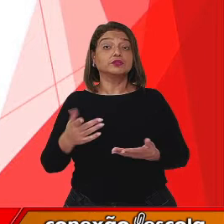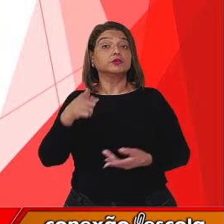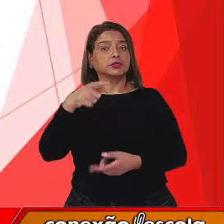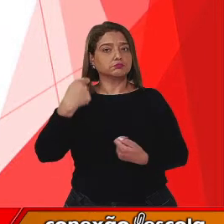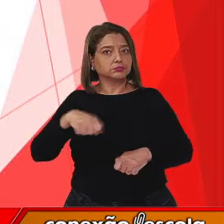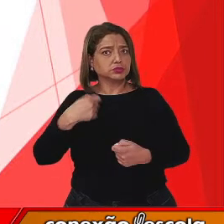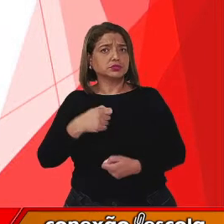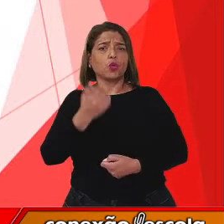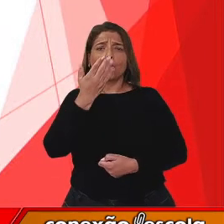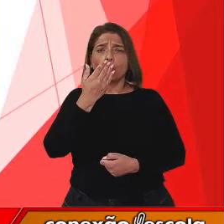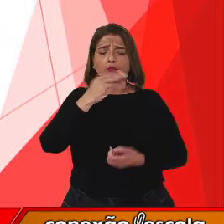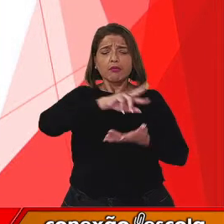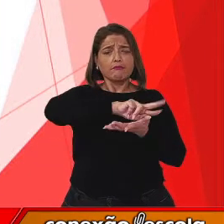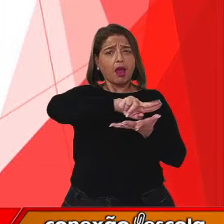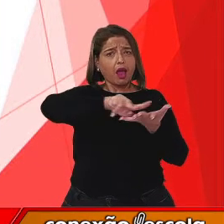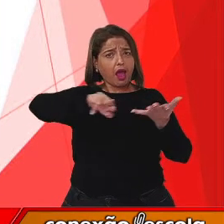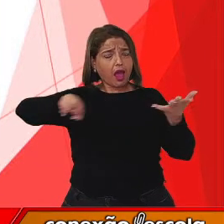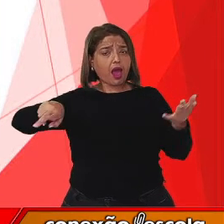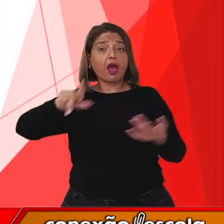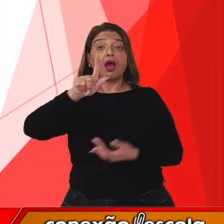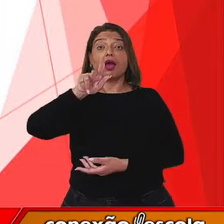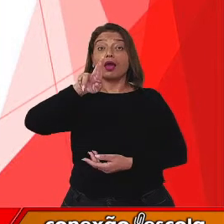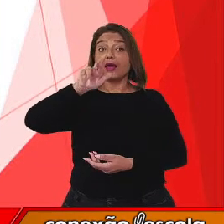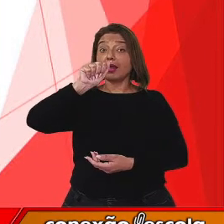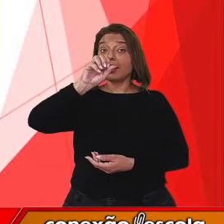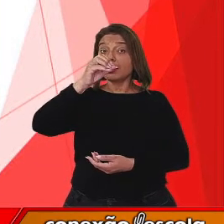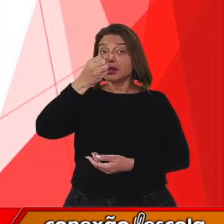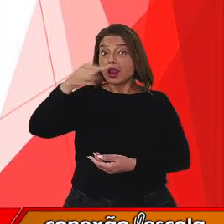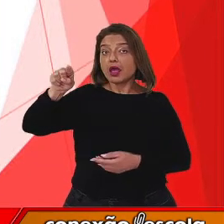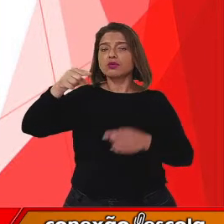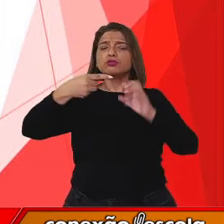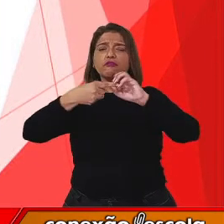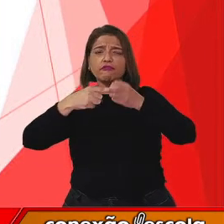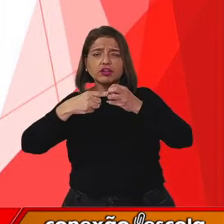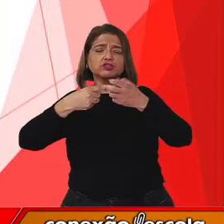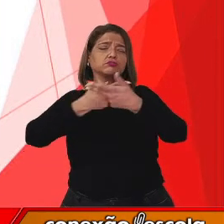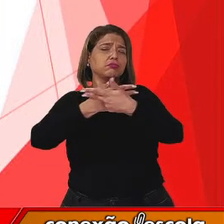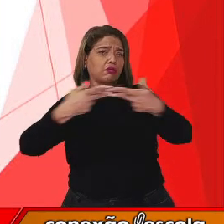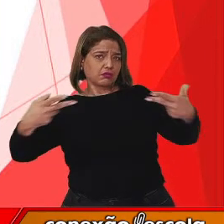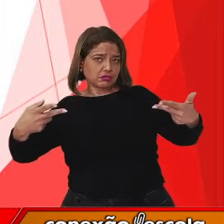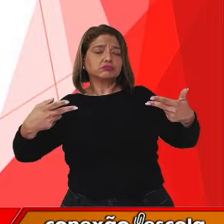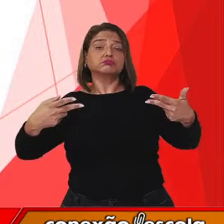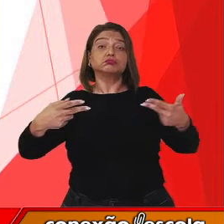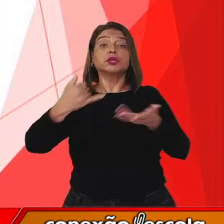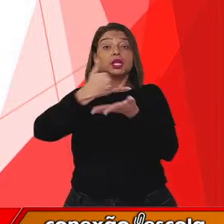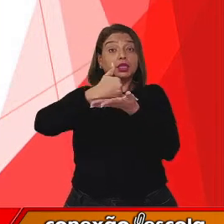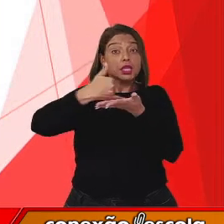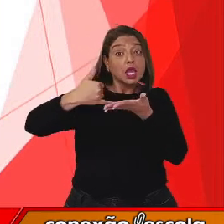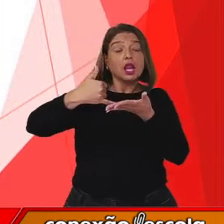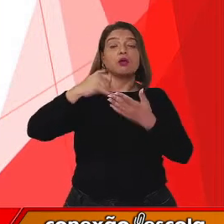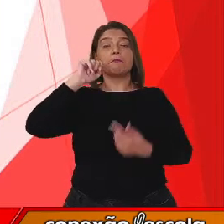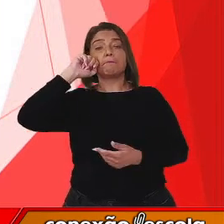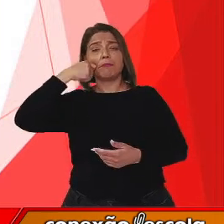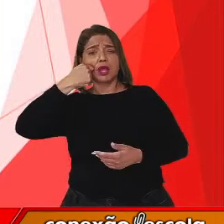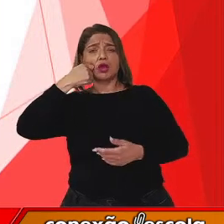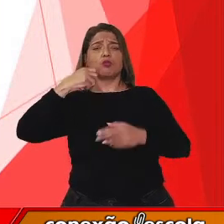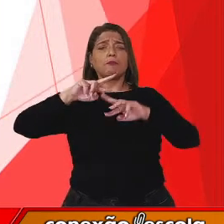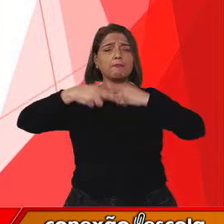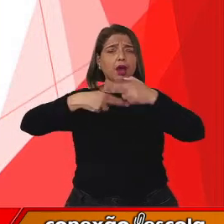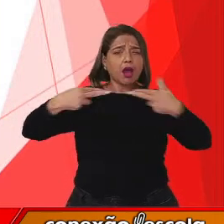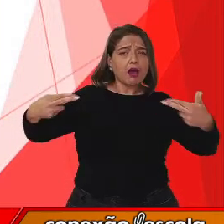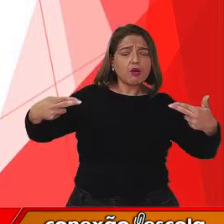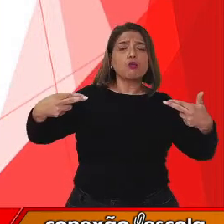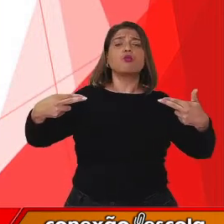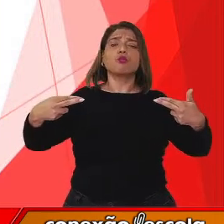Então, coma uma variedade de grãos inteiros, tá? Os integrais, tá? Então, pão integral,